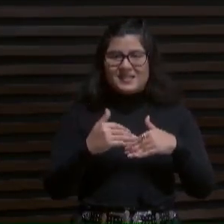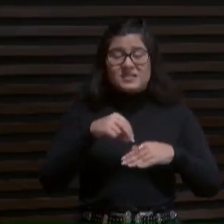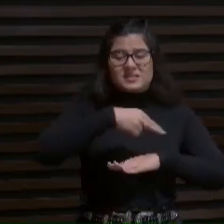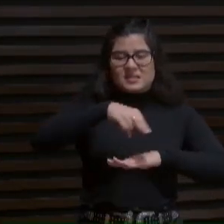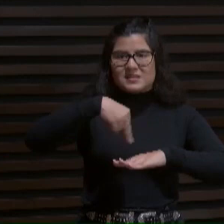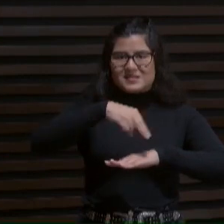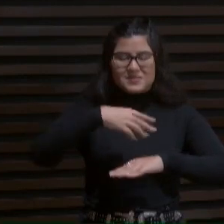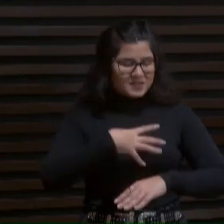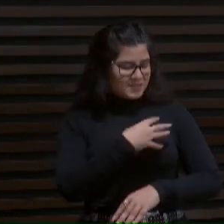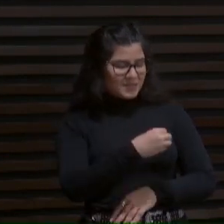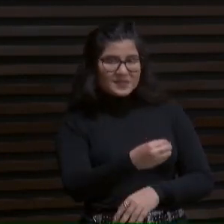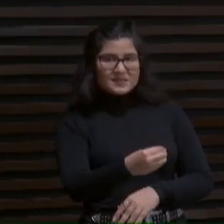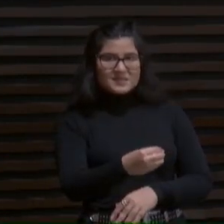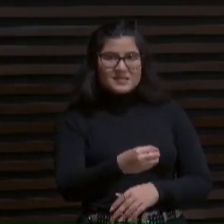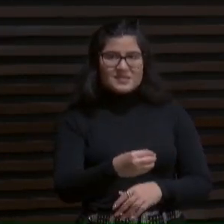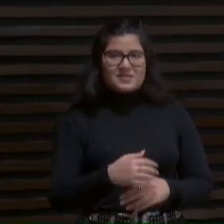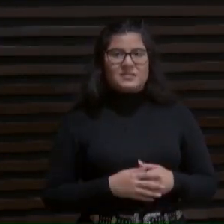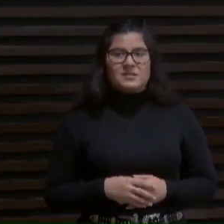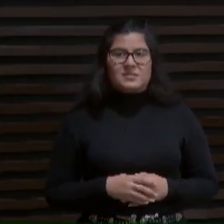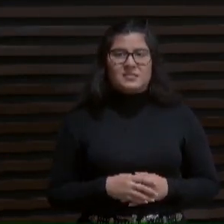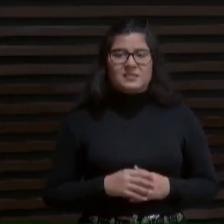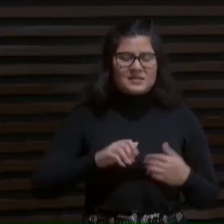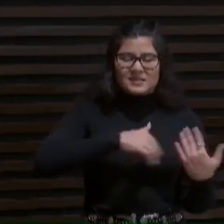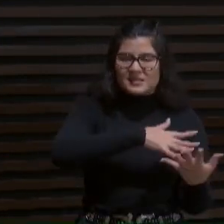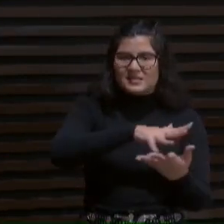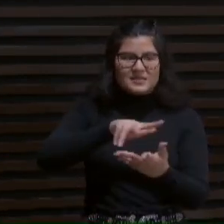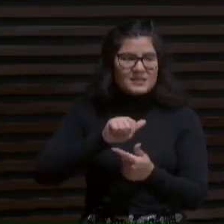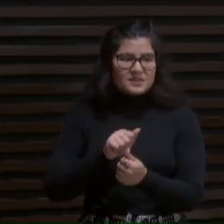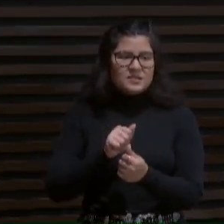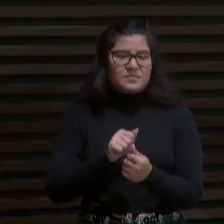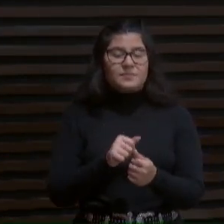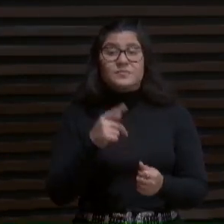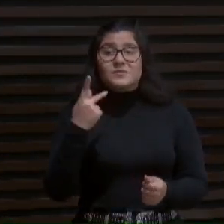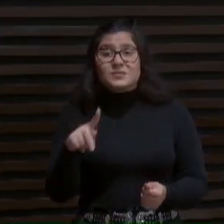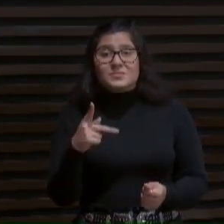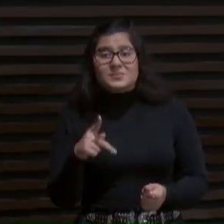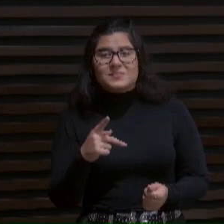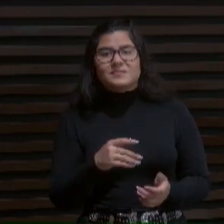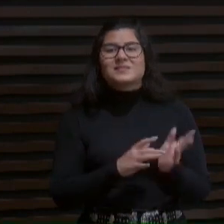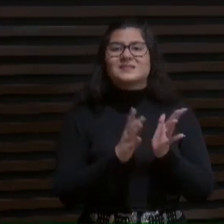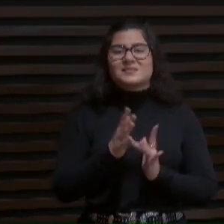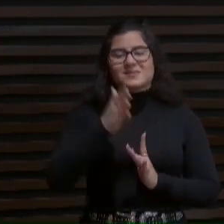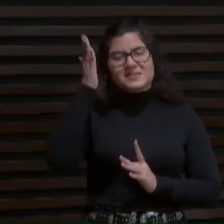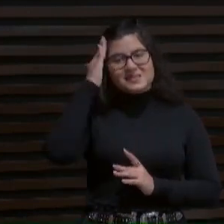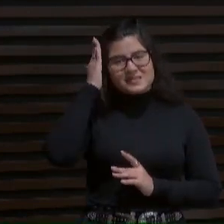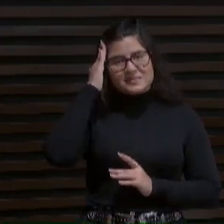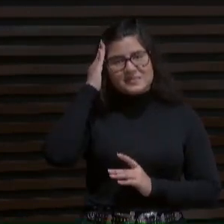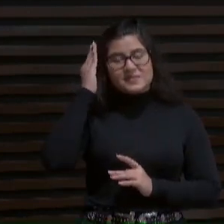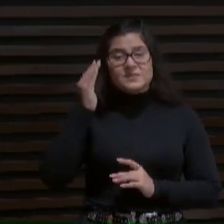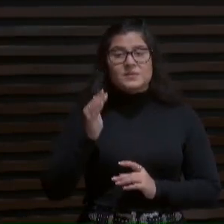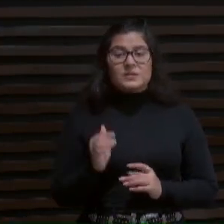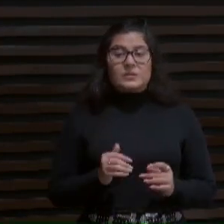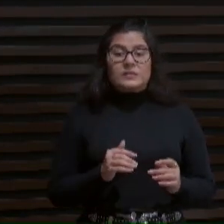por herança, e as extremidades da terra por sua possessão. Jesus sabia que dele seria